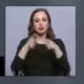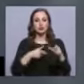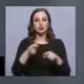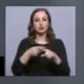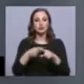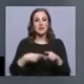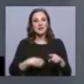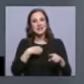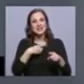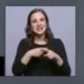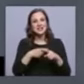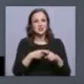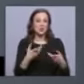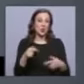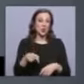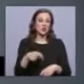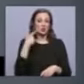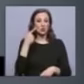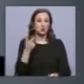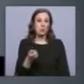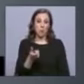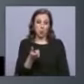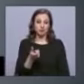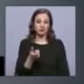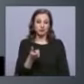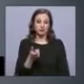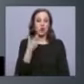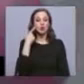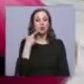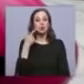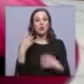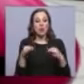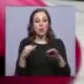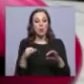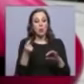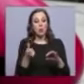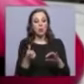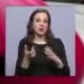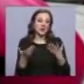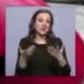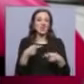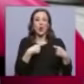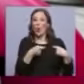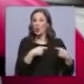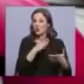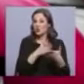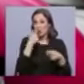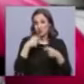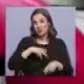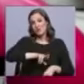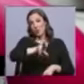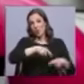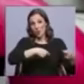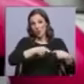hoje em dia temos pouco turismo turismo digamos normal é mais um negócio bom negócio e e